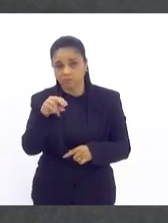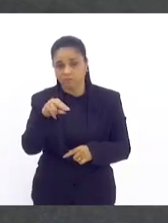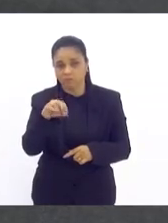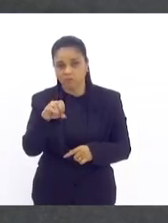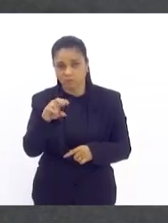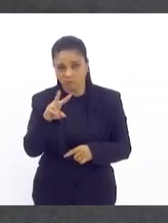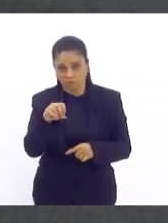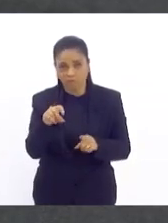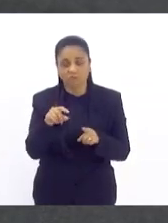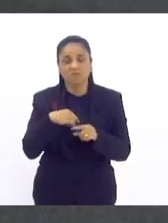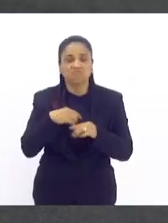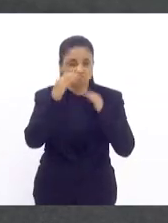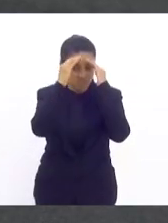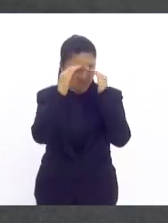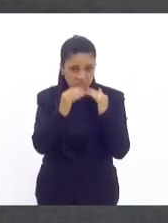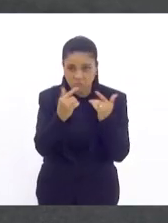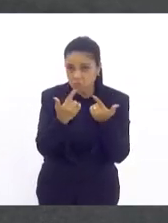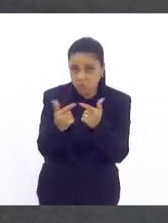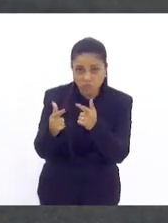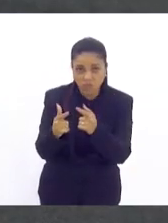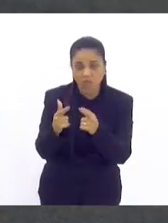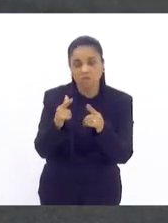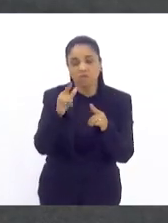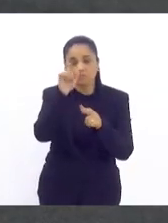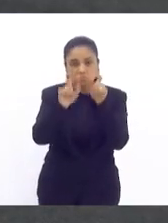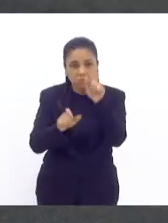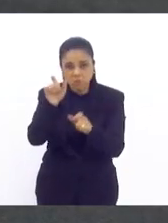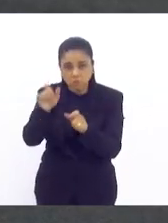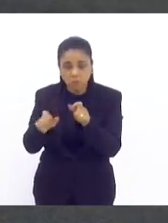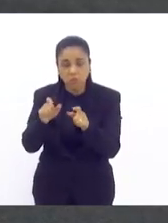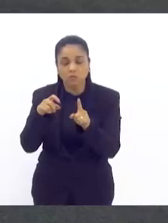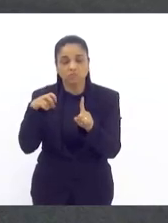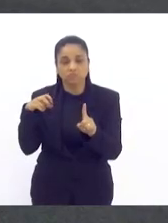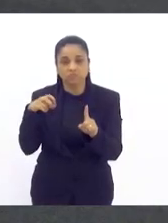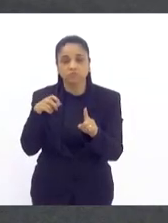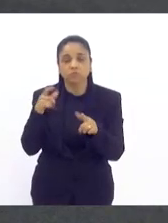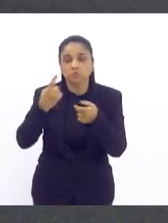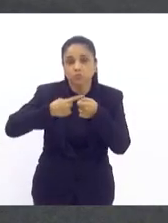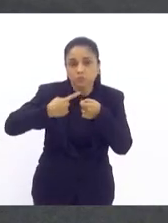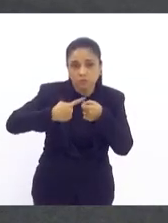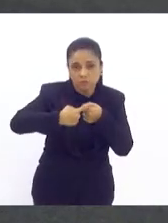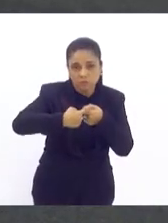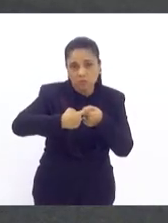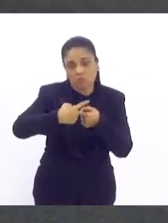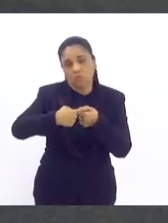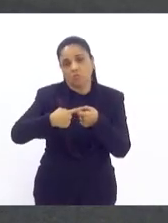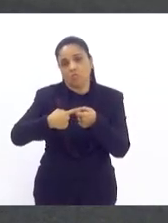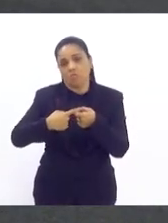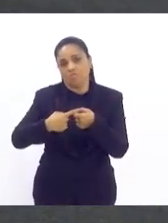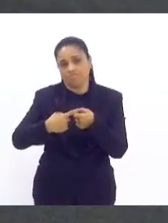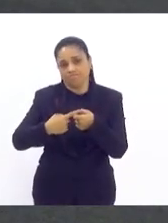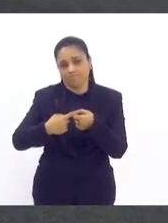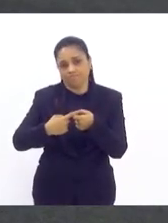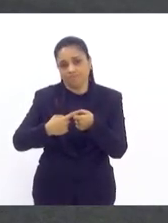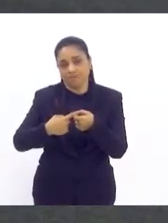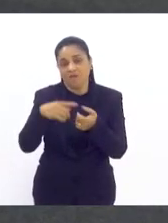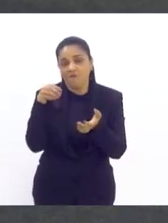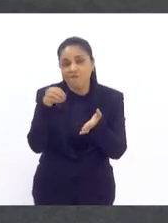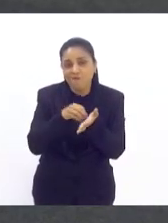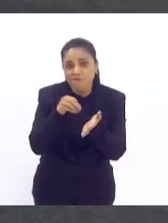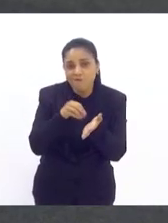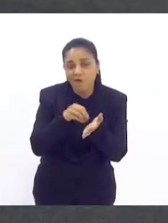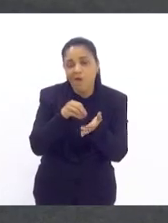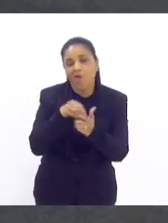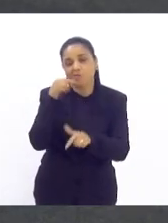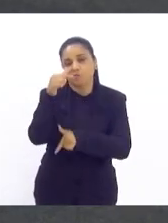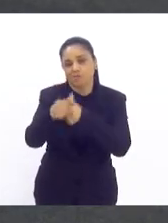de falta de dignidade com quem não está na região metropolitana do Estado do Rio de Janeiro de ausência do serviço